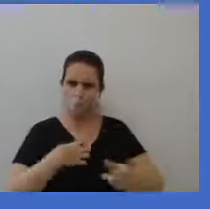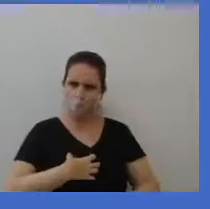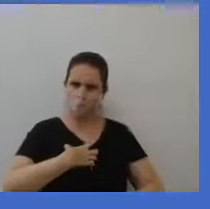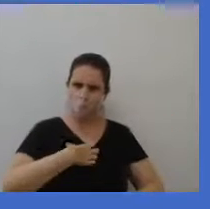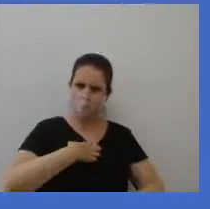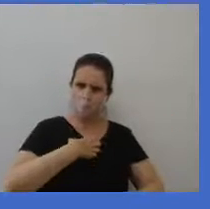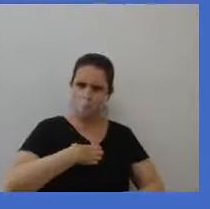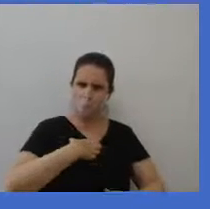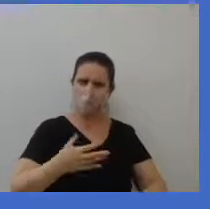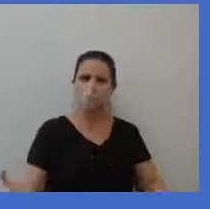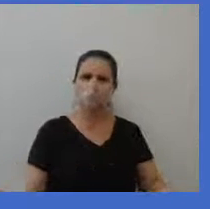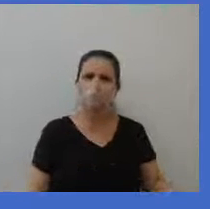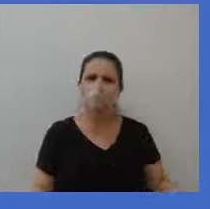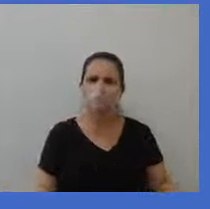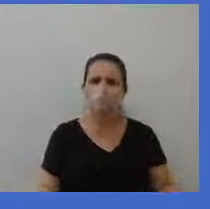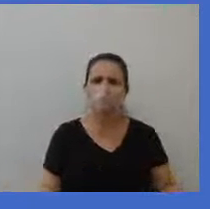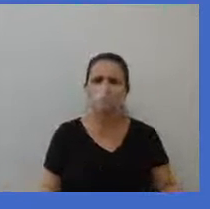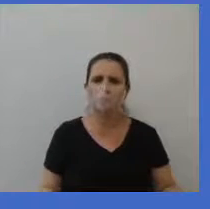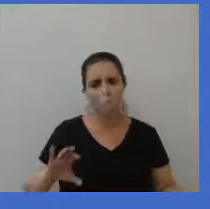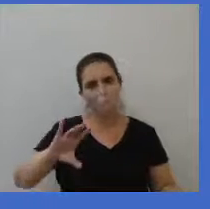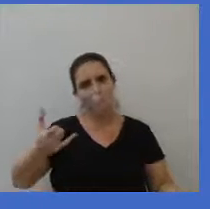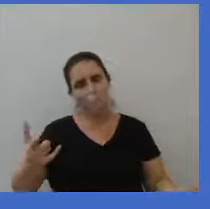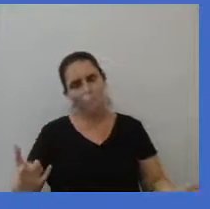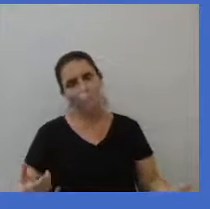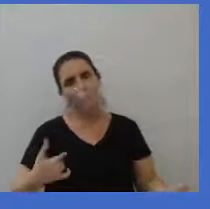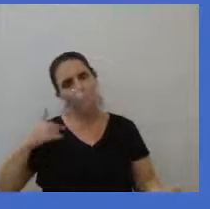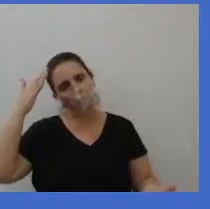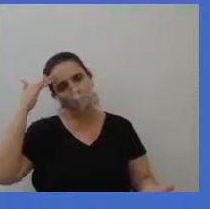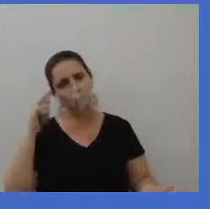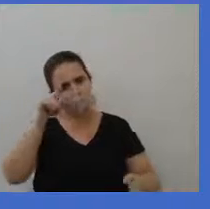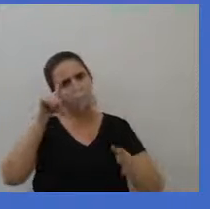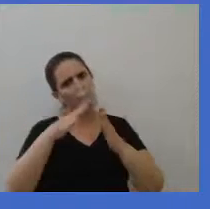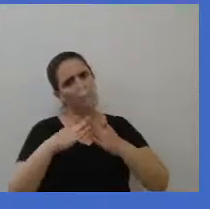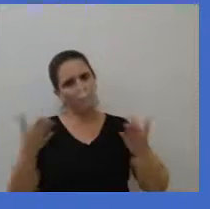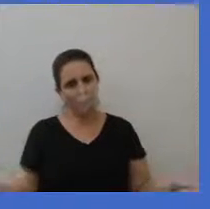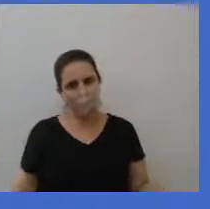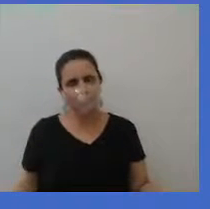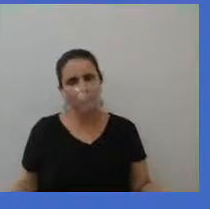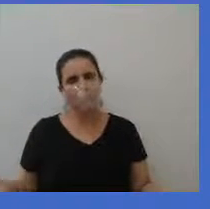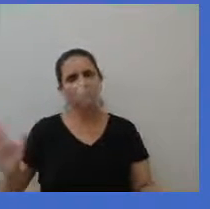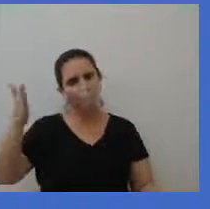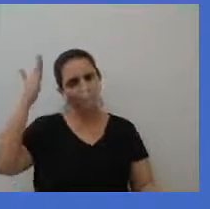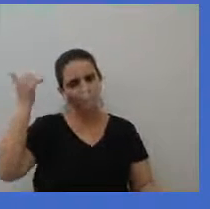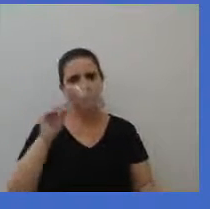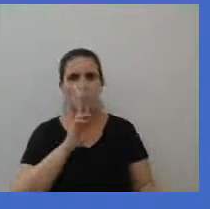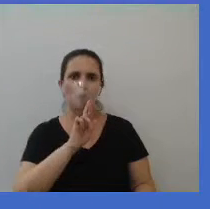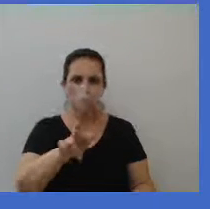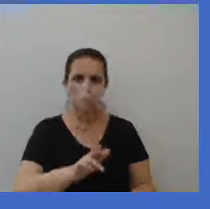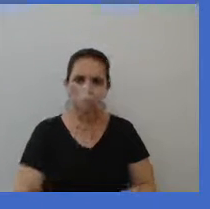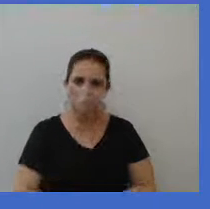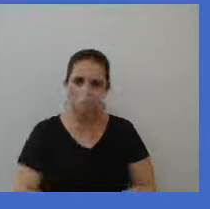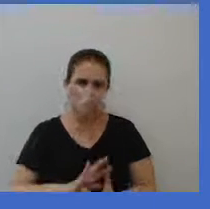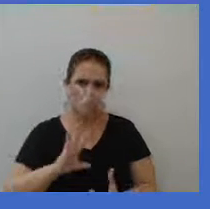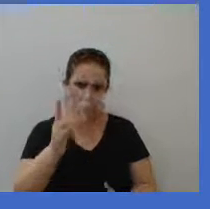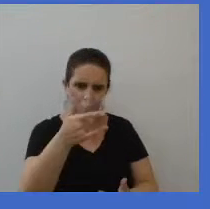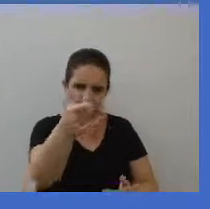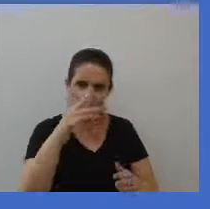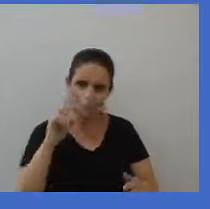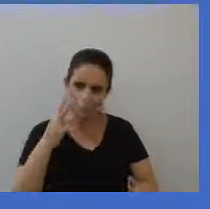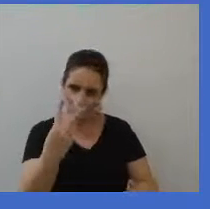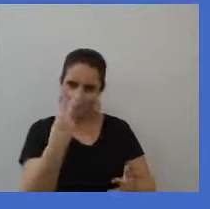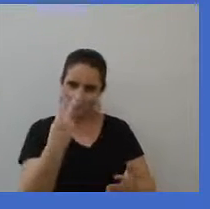menos confiança. Essa aqui me parece que é mais confiável do que as primeiras que eu mostrei. E eu tenho só mais